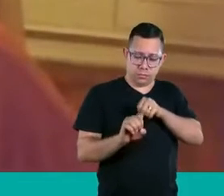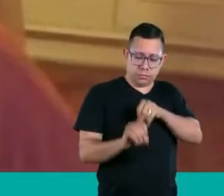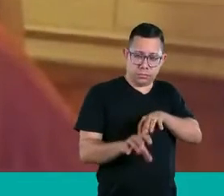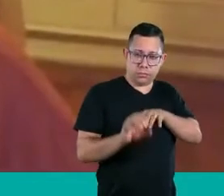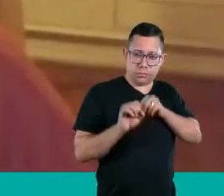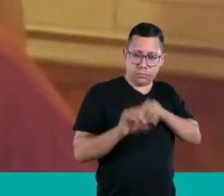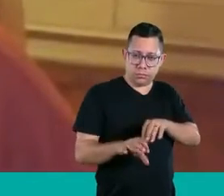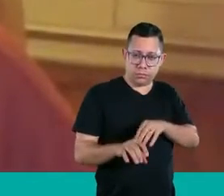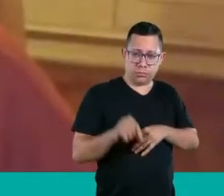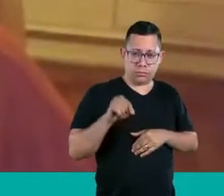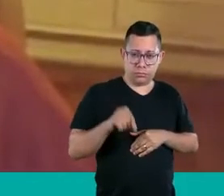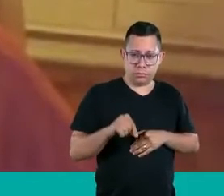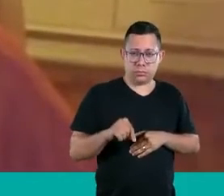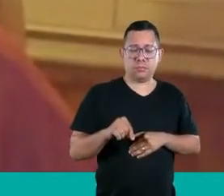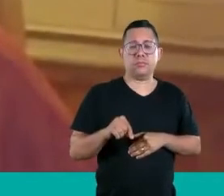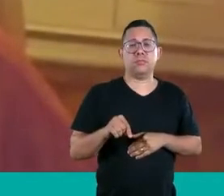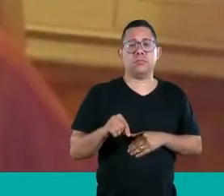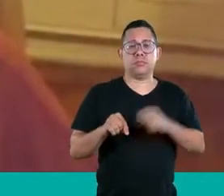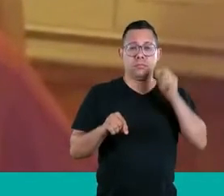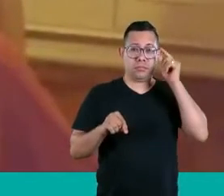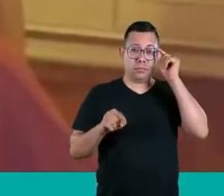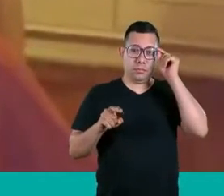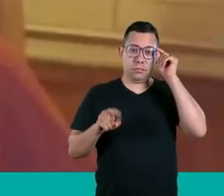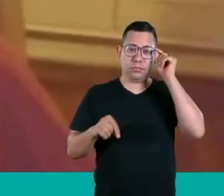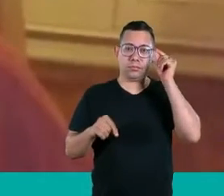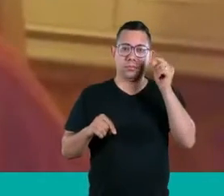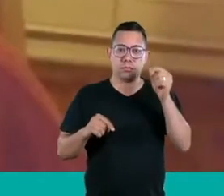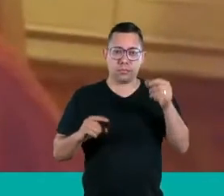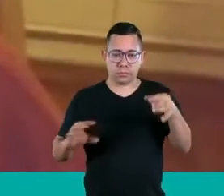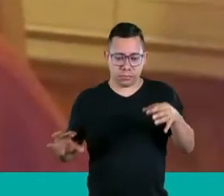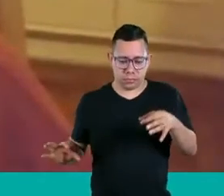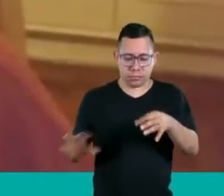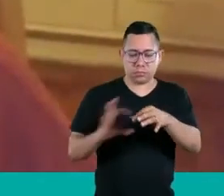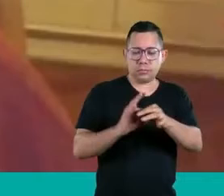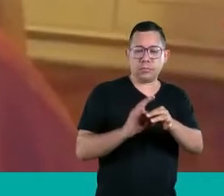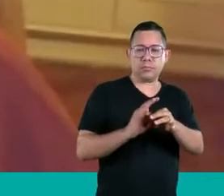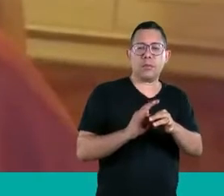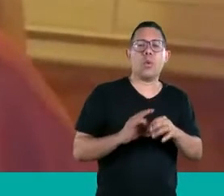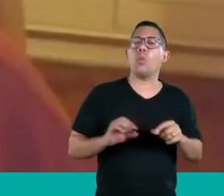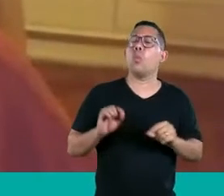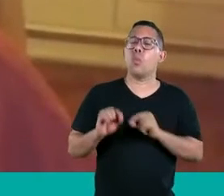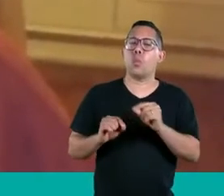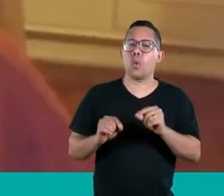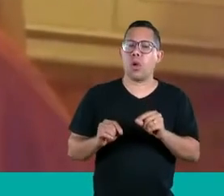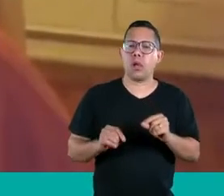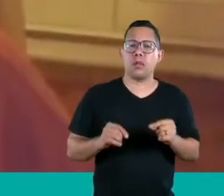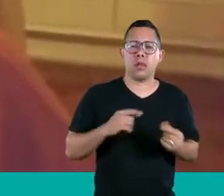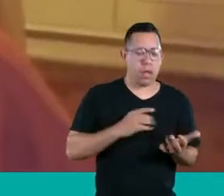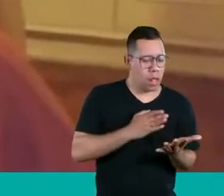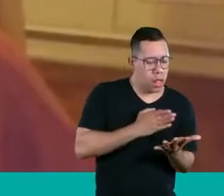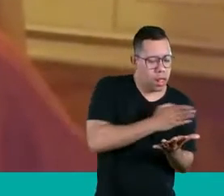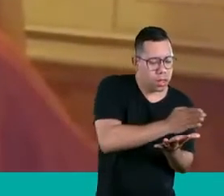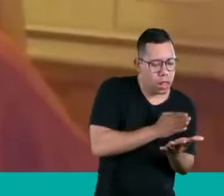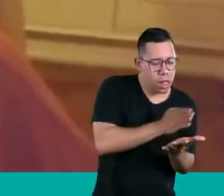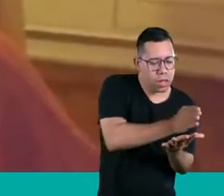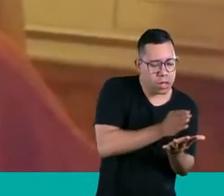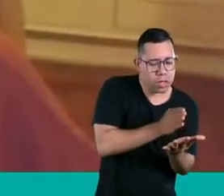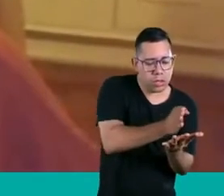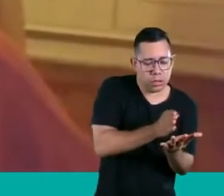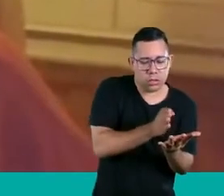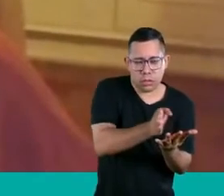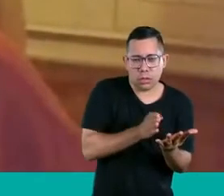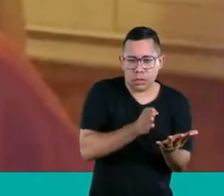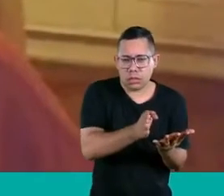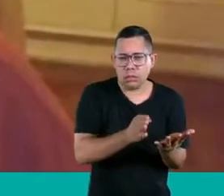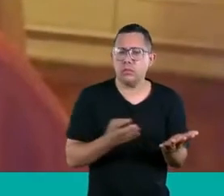a religação de saberes é o que entendemos por transdisciplinaridade. Mohan questiona a fragmentação